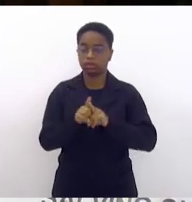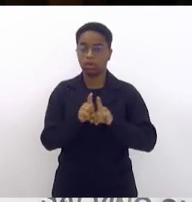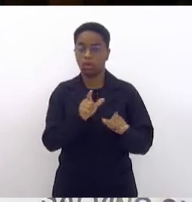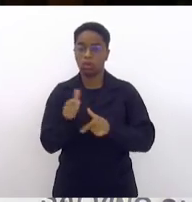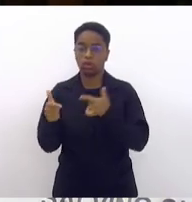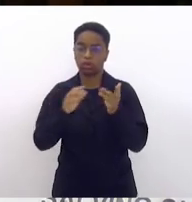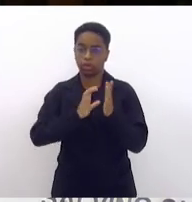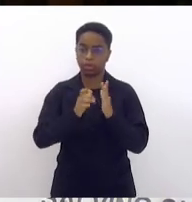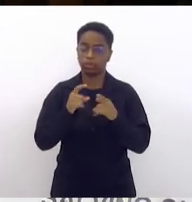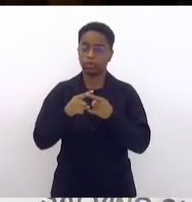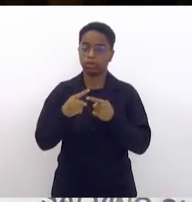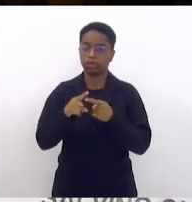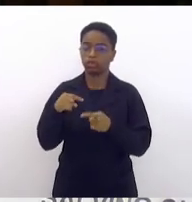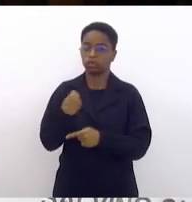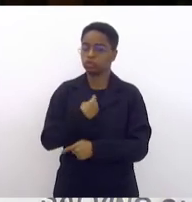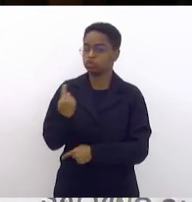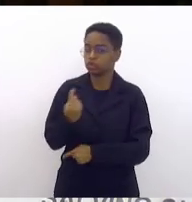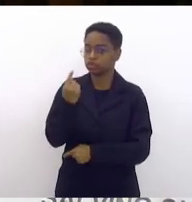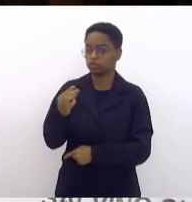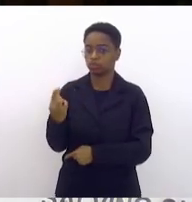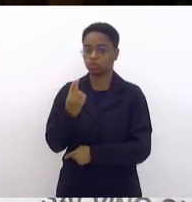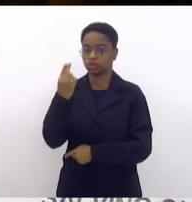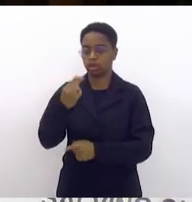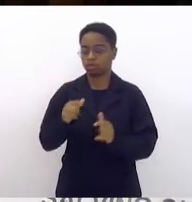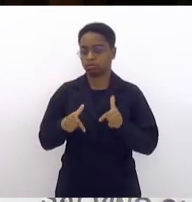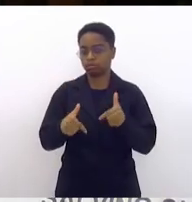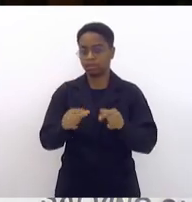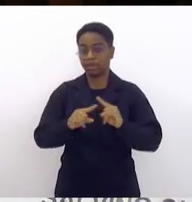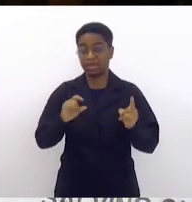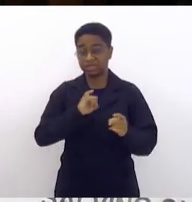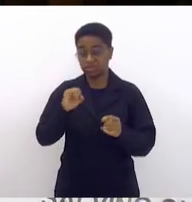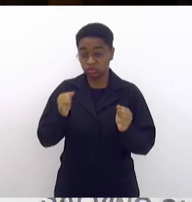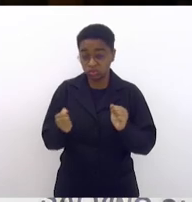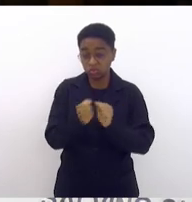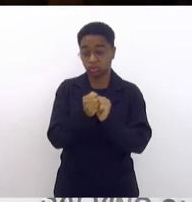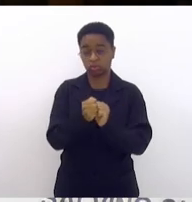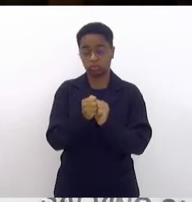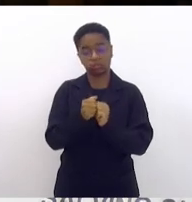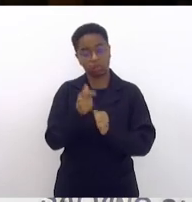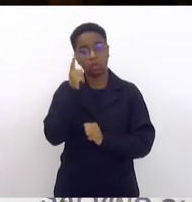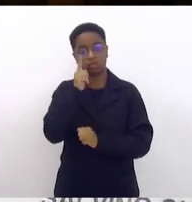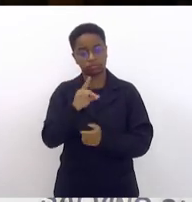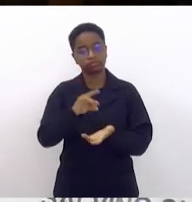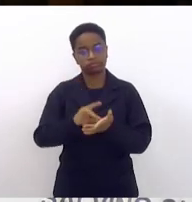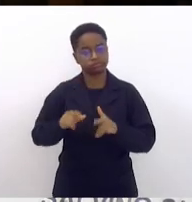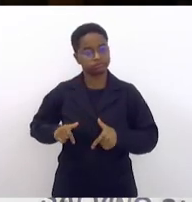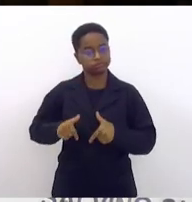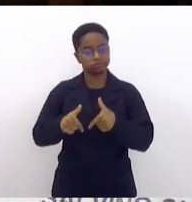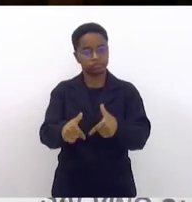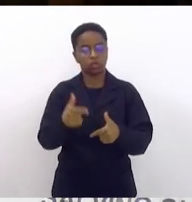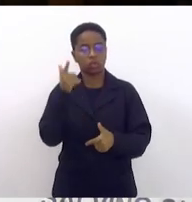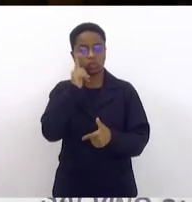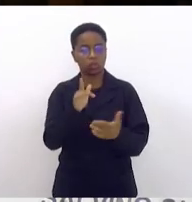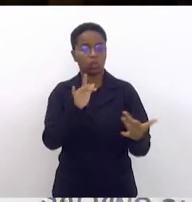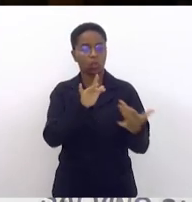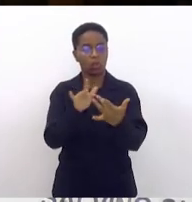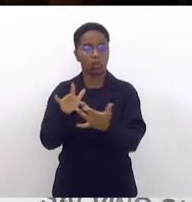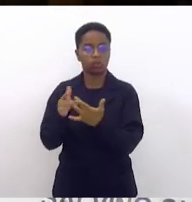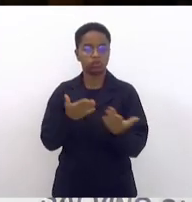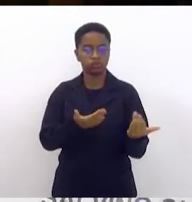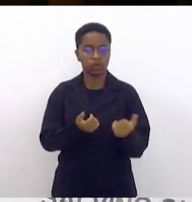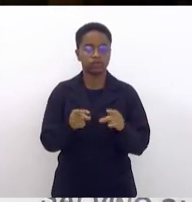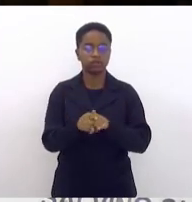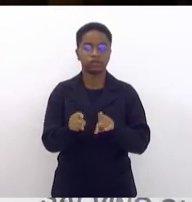PL sozinho não consegue fazer nada agora junto formando um grupo forte a gente consegue de fato chegar a juventude e trazer